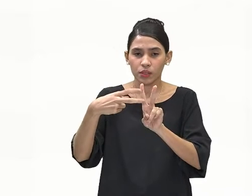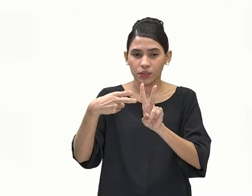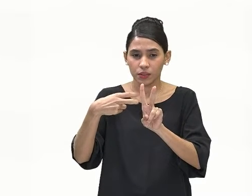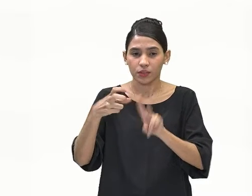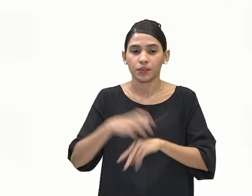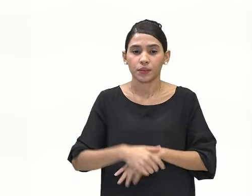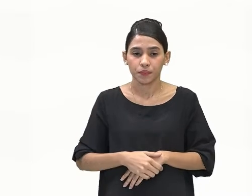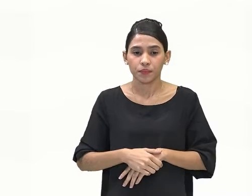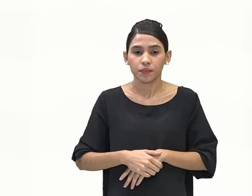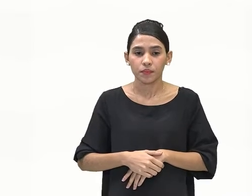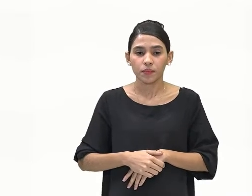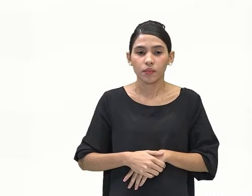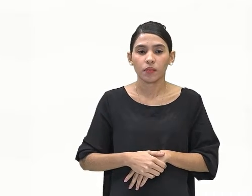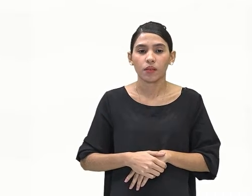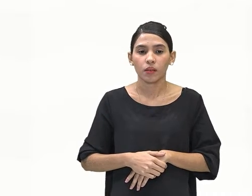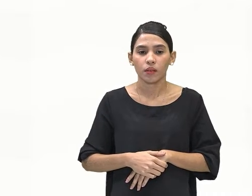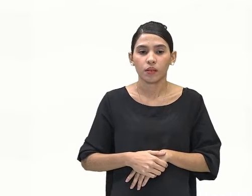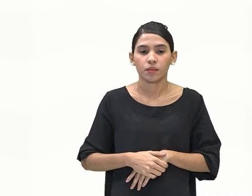indígena,